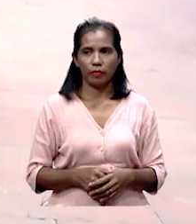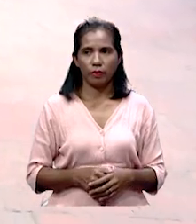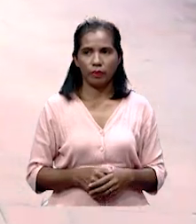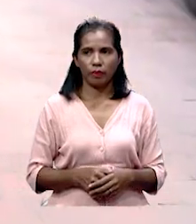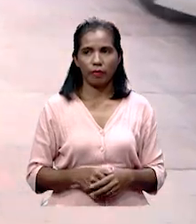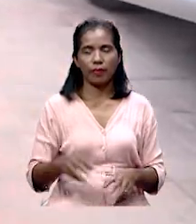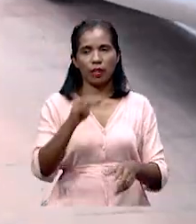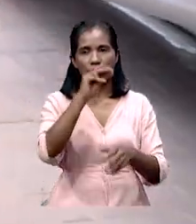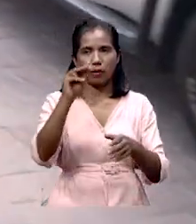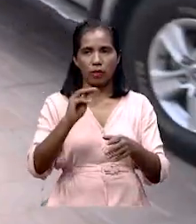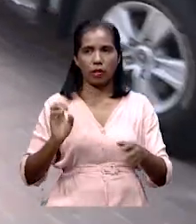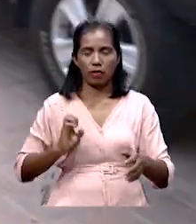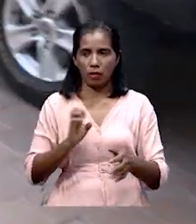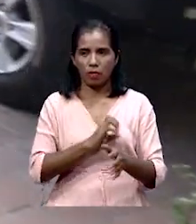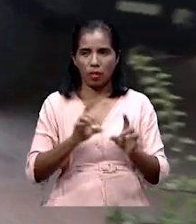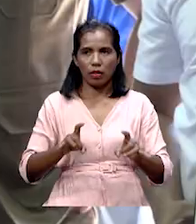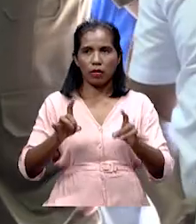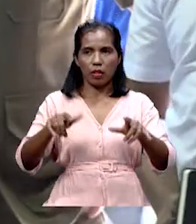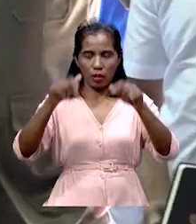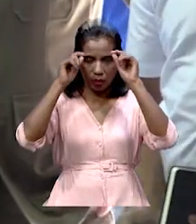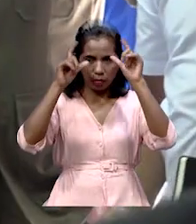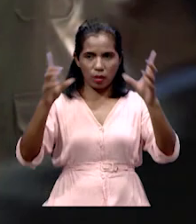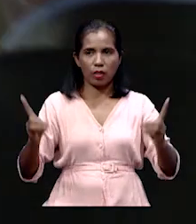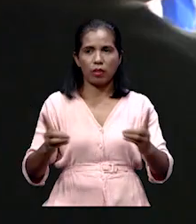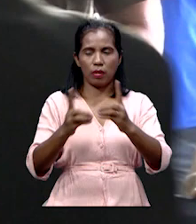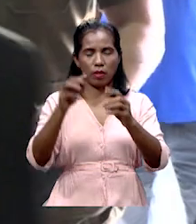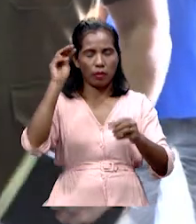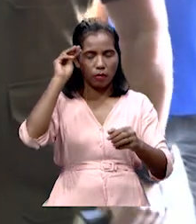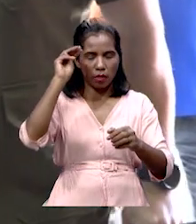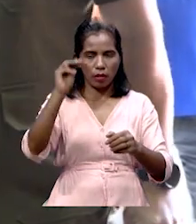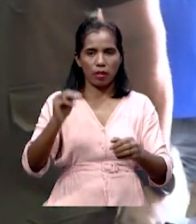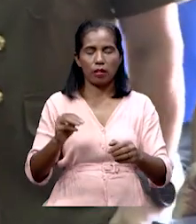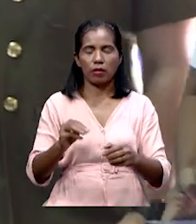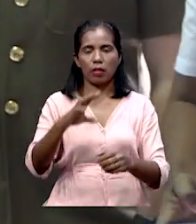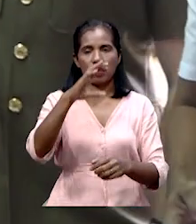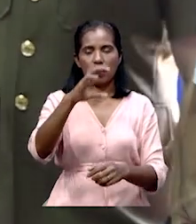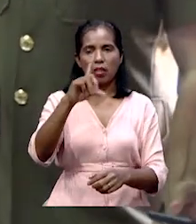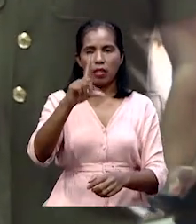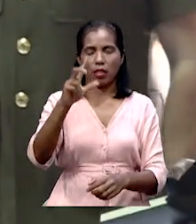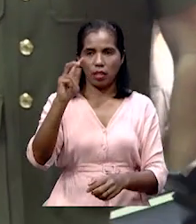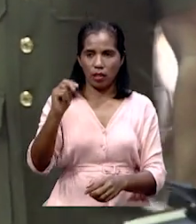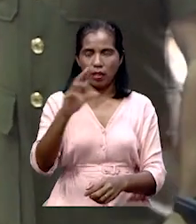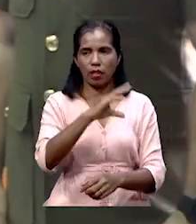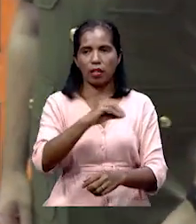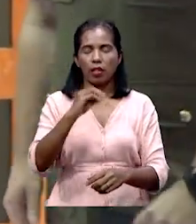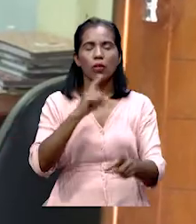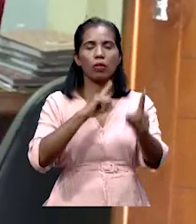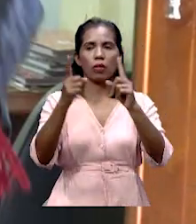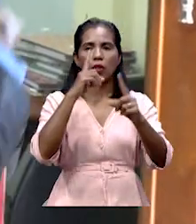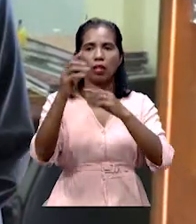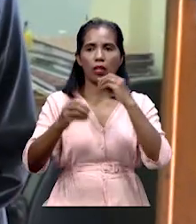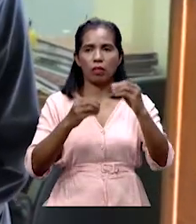E a segunda, né, embaixador da Austrália e Timor-Leste, Hassuru Malu, o ministro para assunto combatente e libertação nacional, o de Colia,